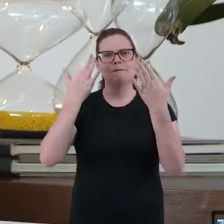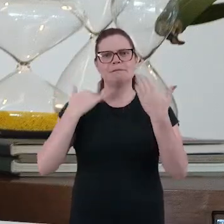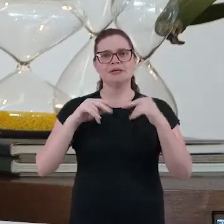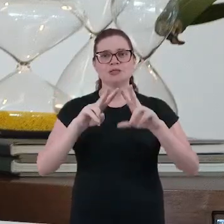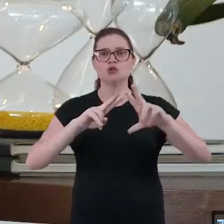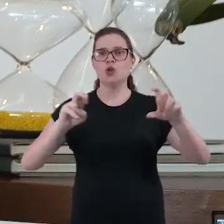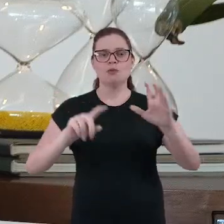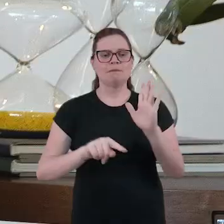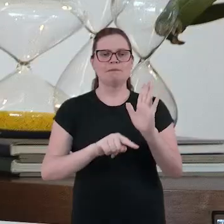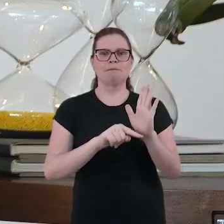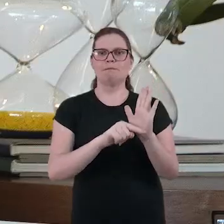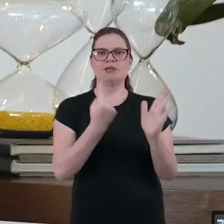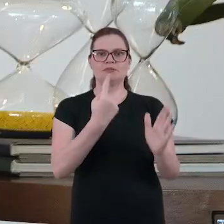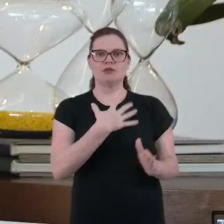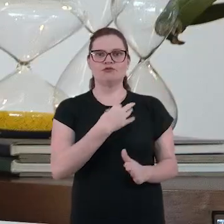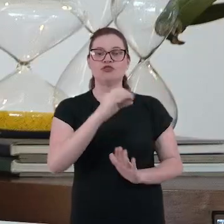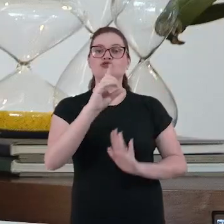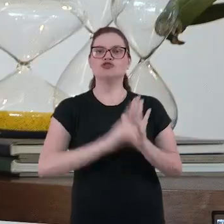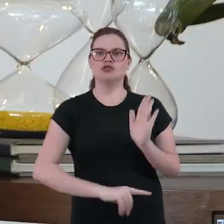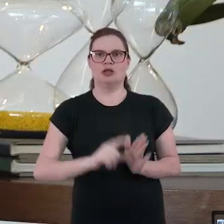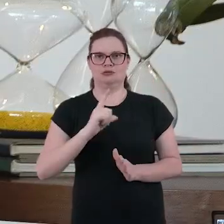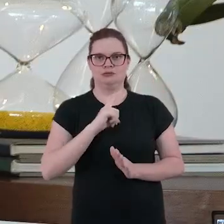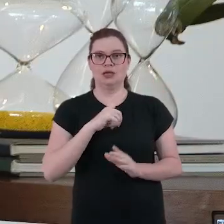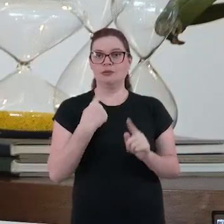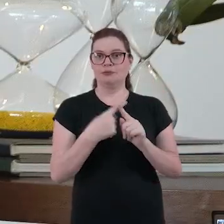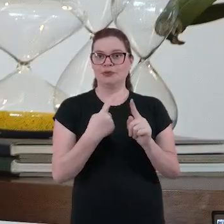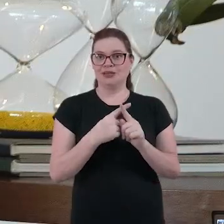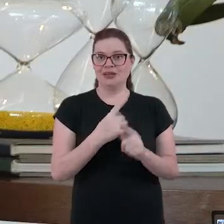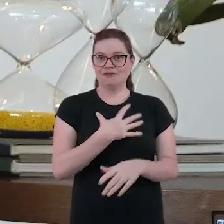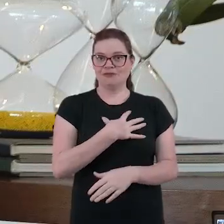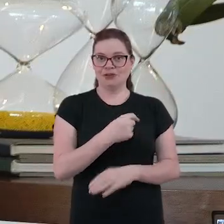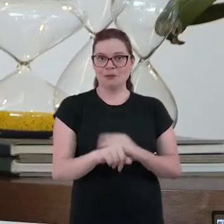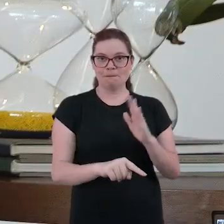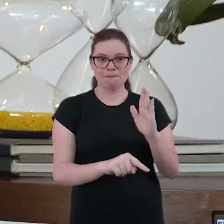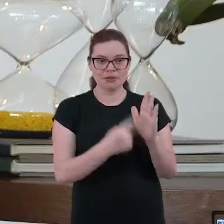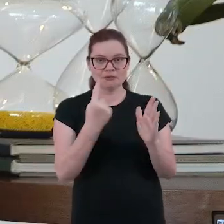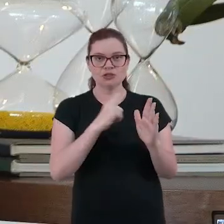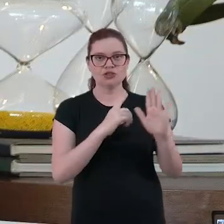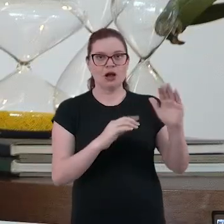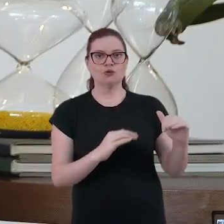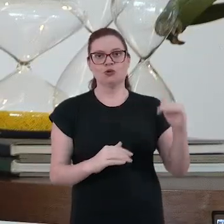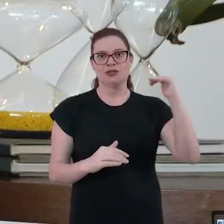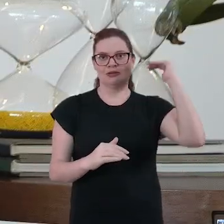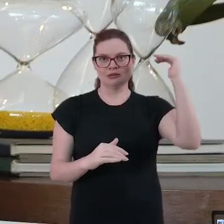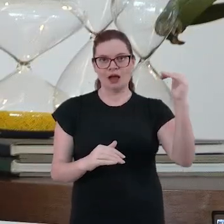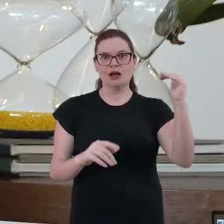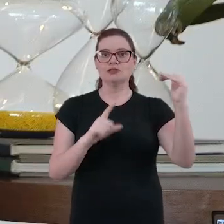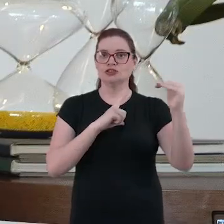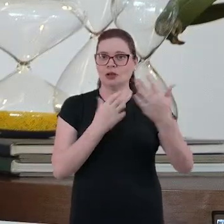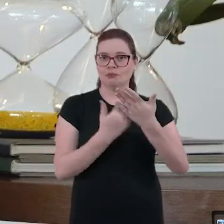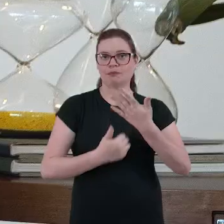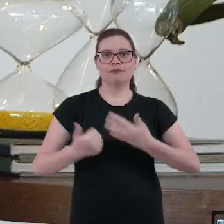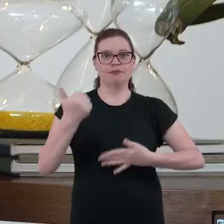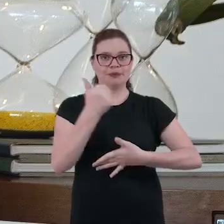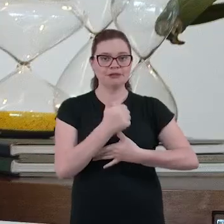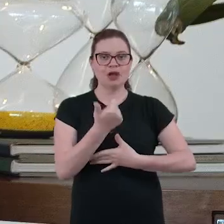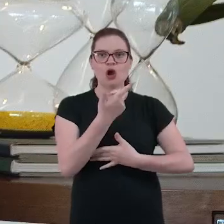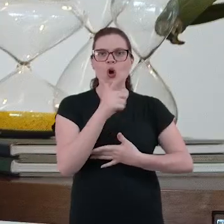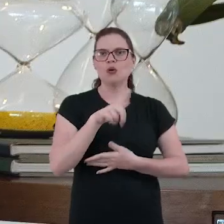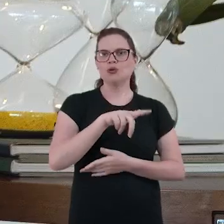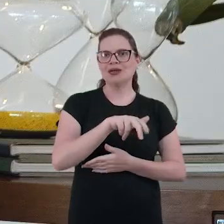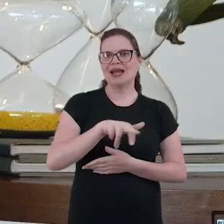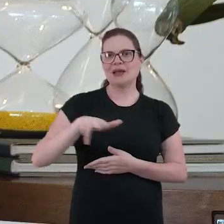falamos isso no último episódio, né? O filho primogênito, então, era revestido de autoridade sobre os seus irmãos. E havia